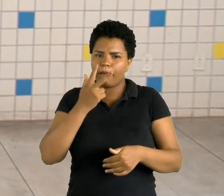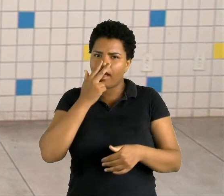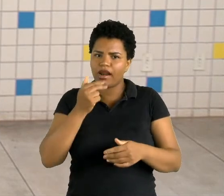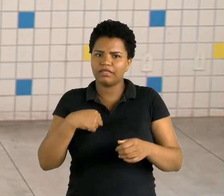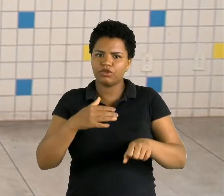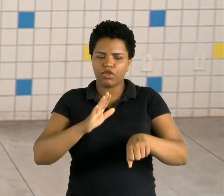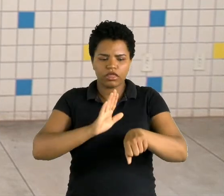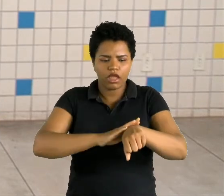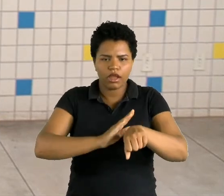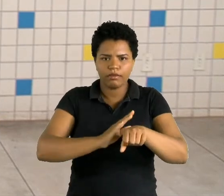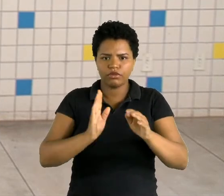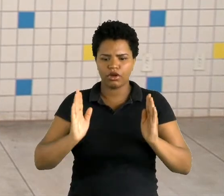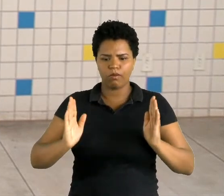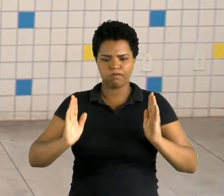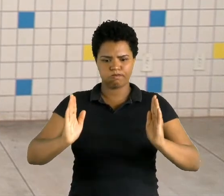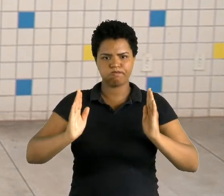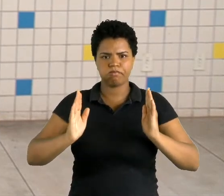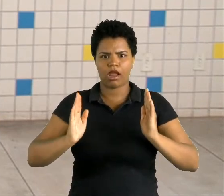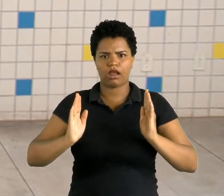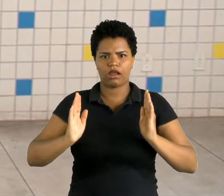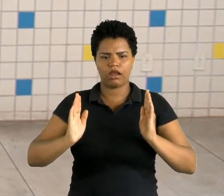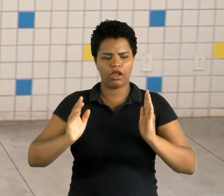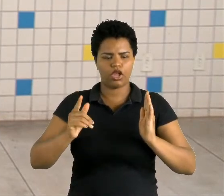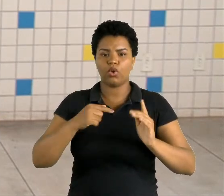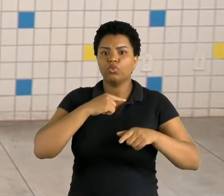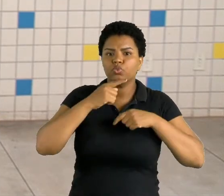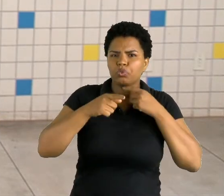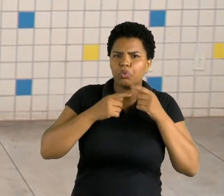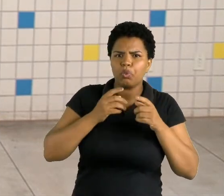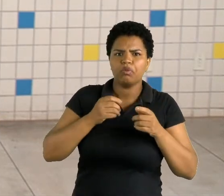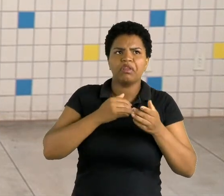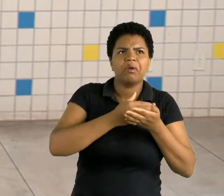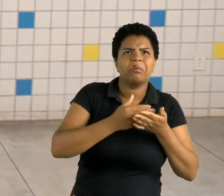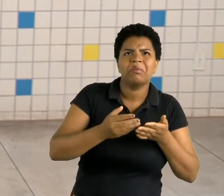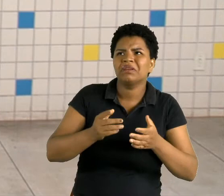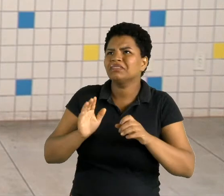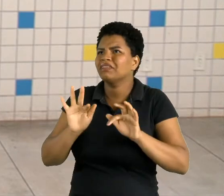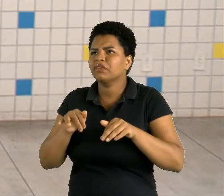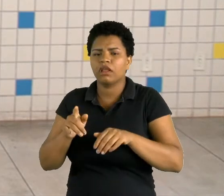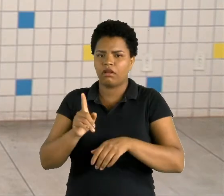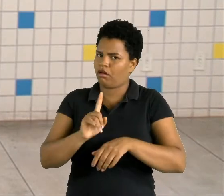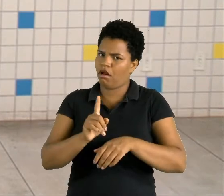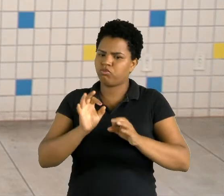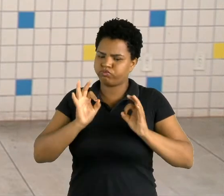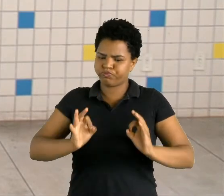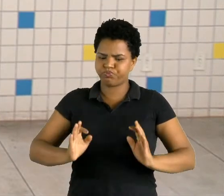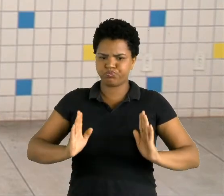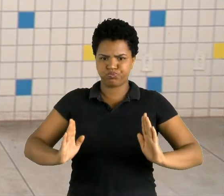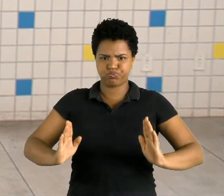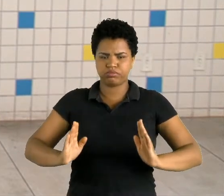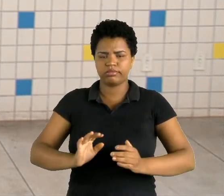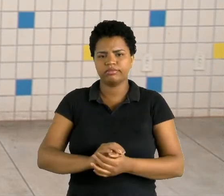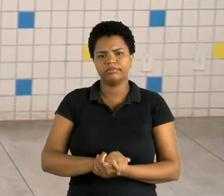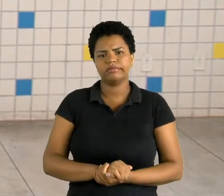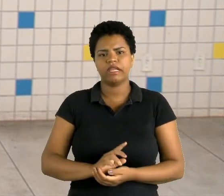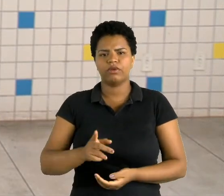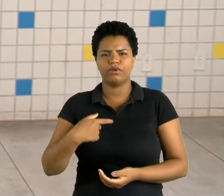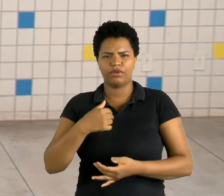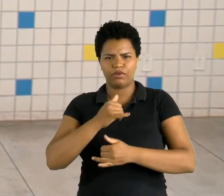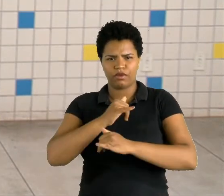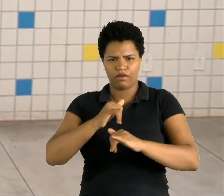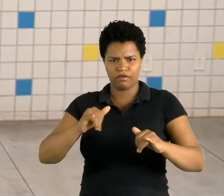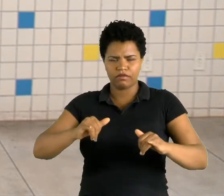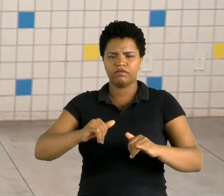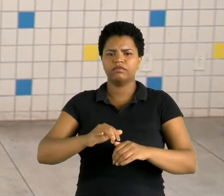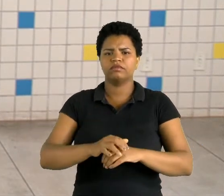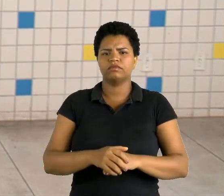já fechada. Eu já sei, eu não tenho dúvida de quando vai começar nem quando vai terminar. Então quando eu falo para vocês,